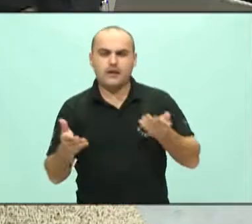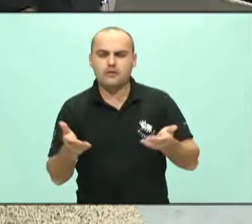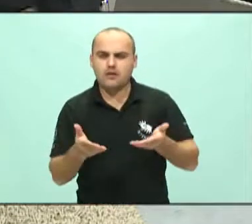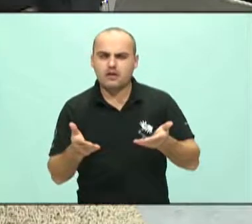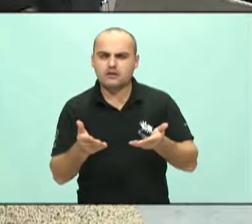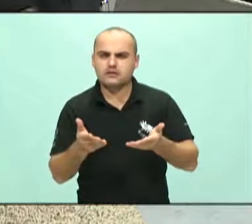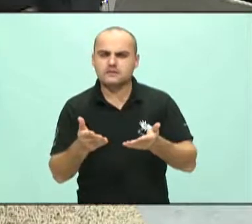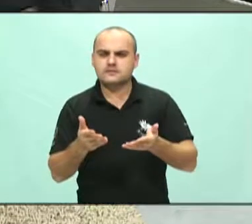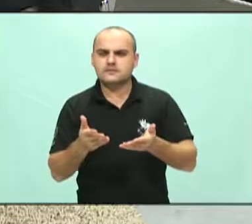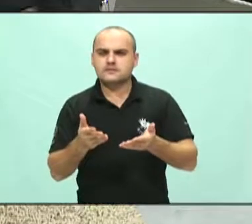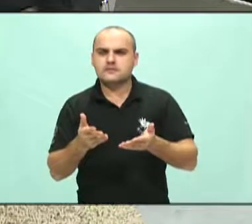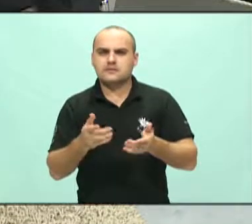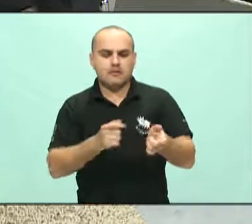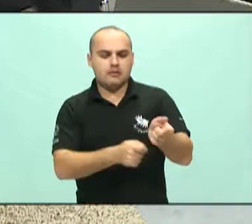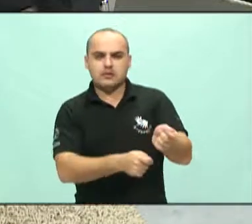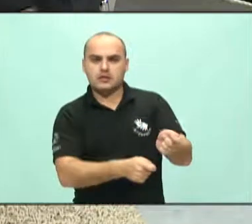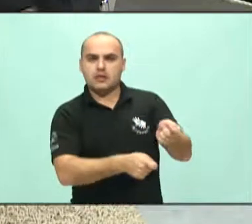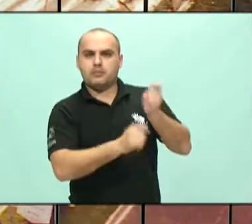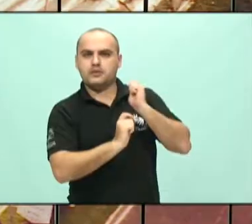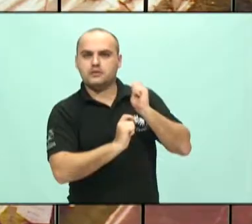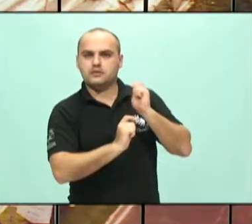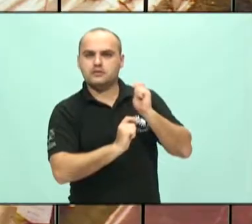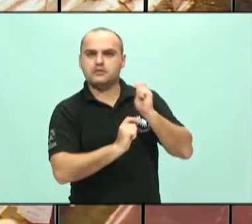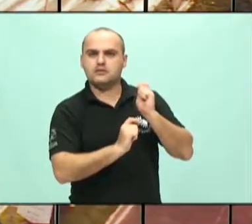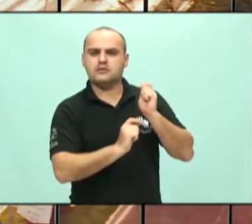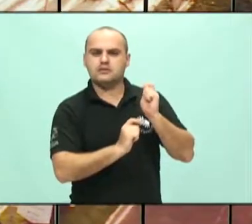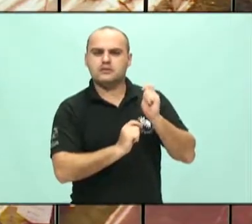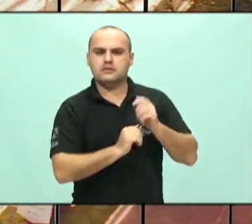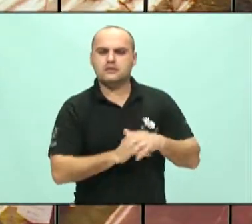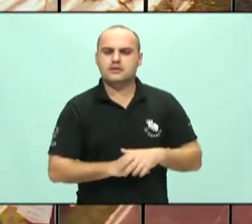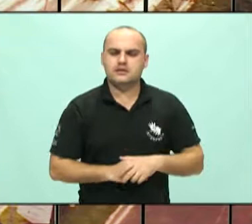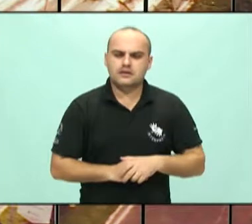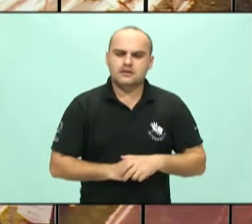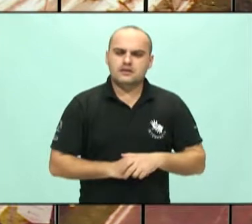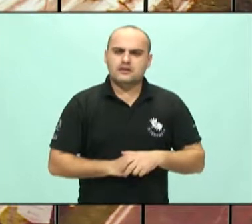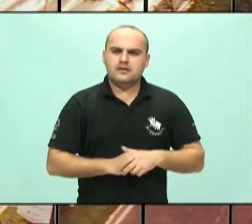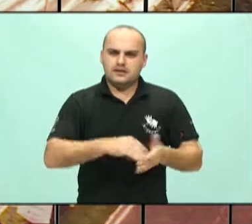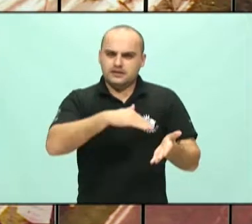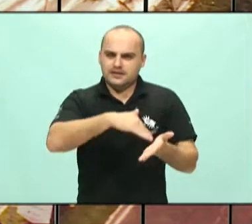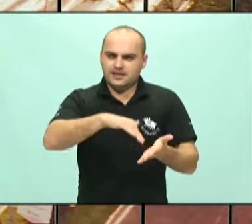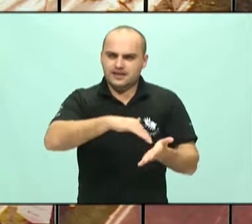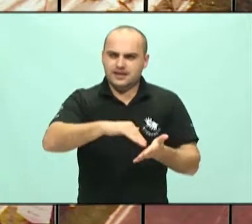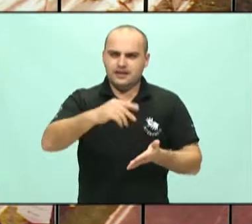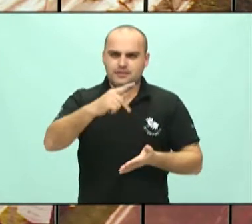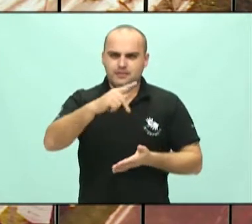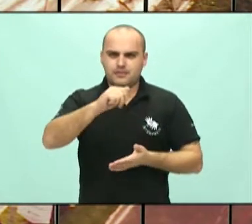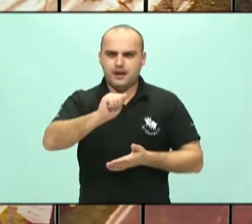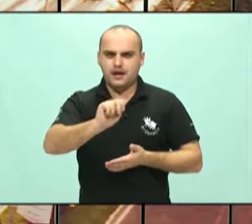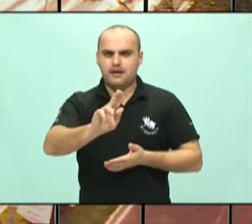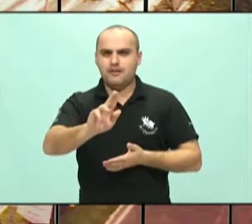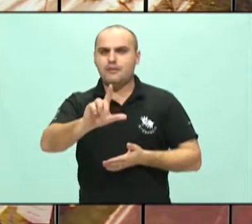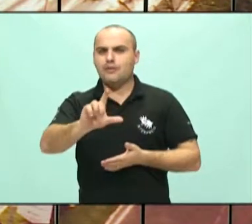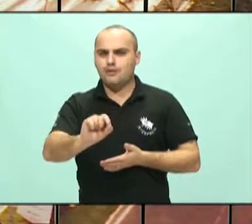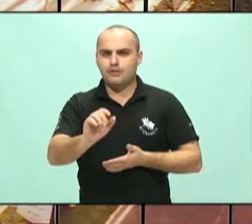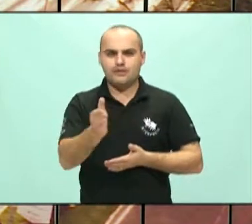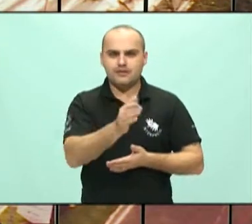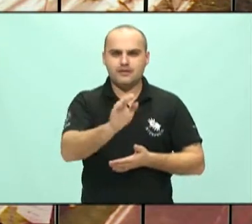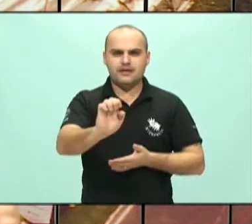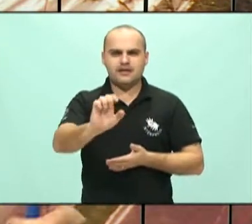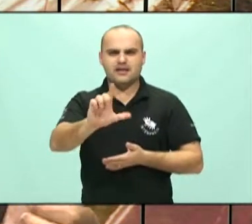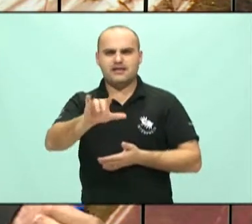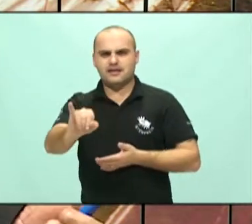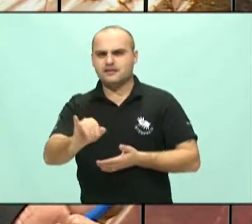agora a questão da pesca, esse secretário, o senhor Paulo Eli, eu acho que ele